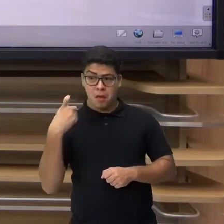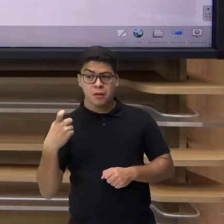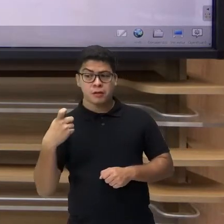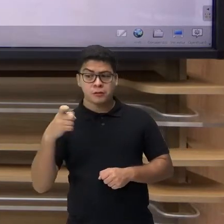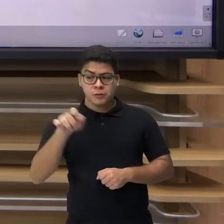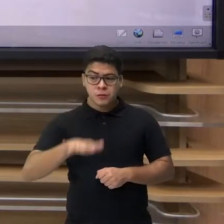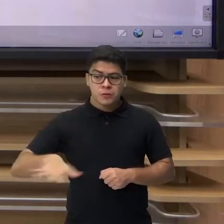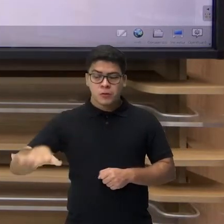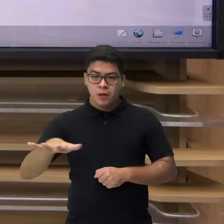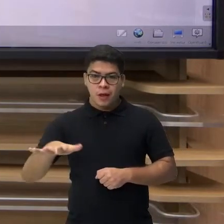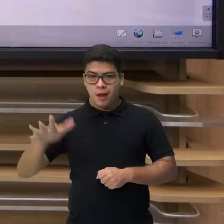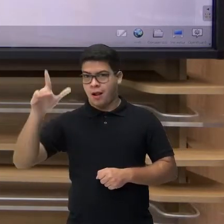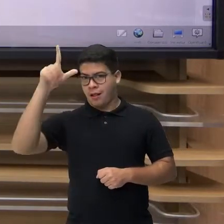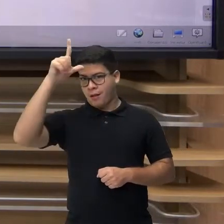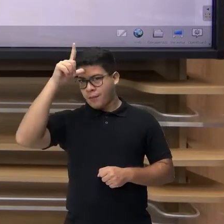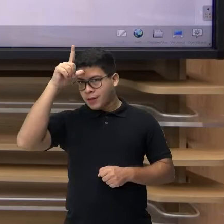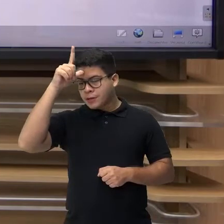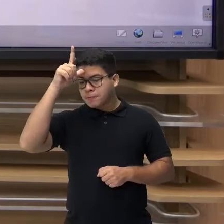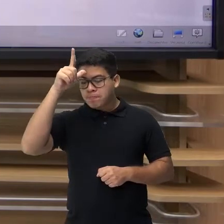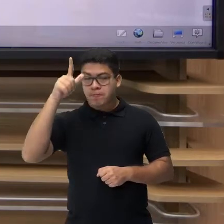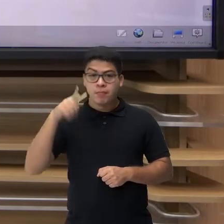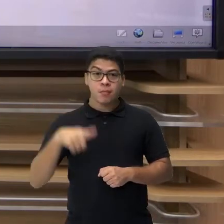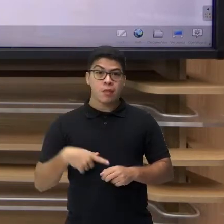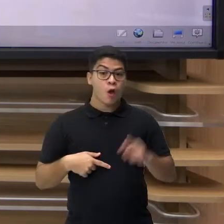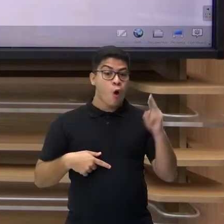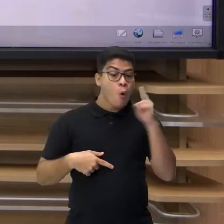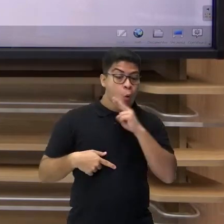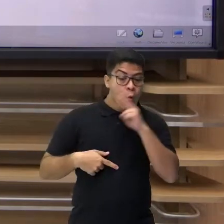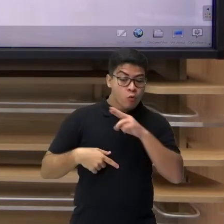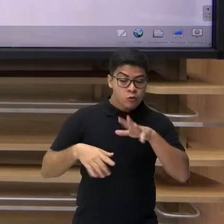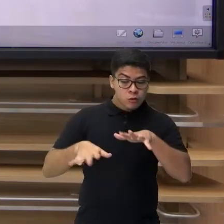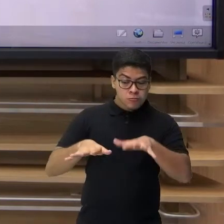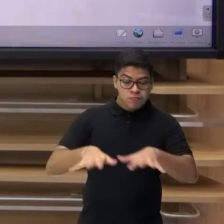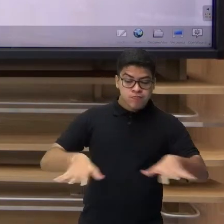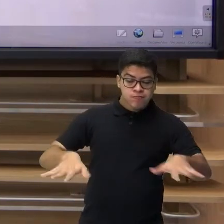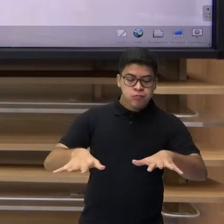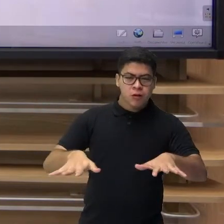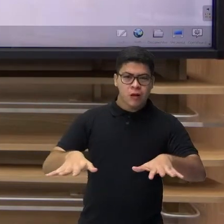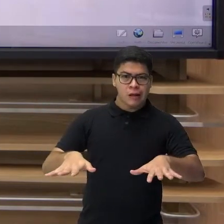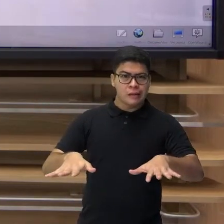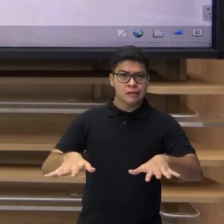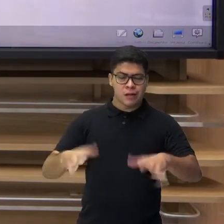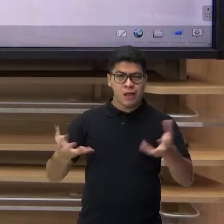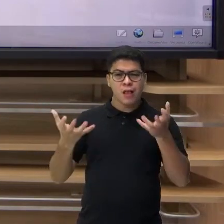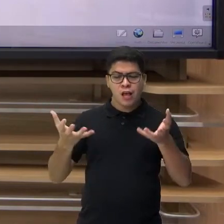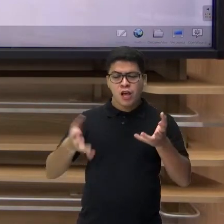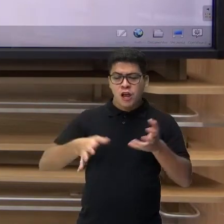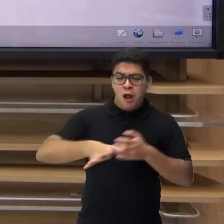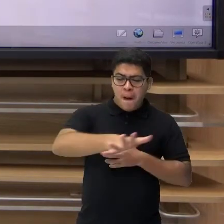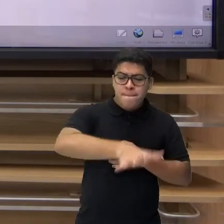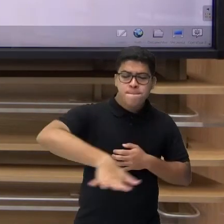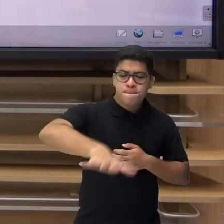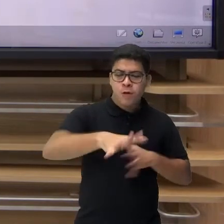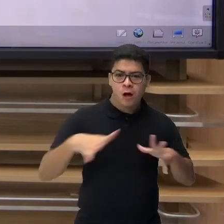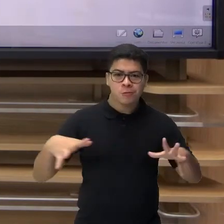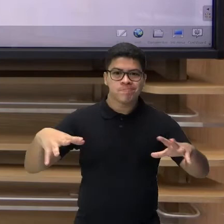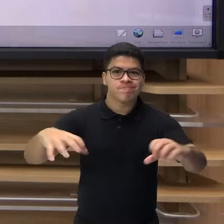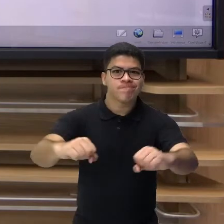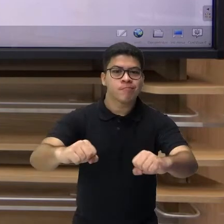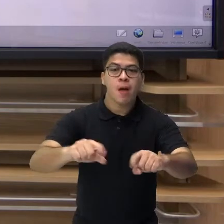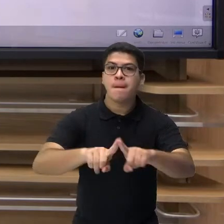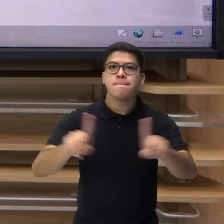territórios com a Rússia. Isso poderia levar a um conflito. Como é que Hitler vai resolver esse